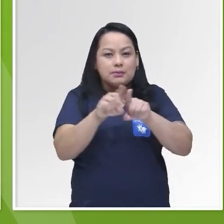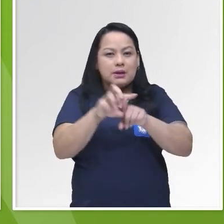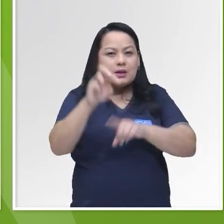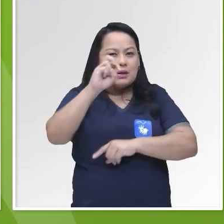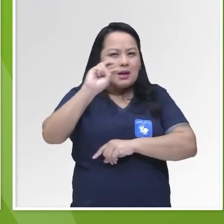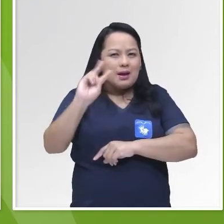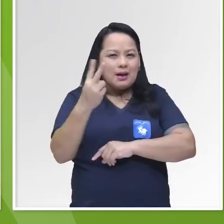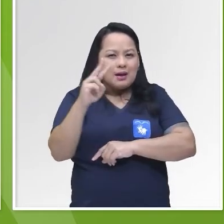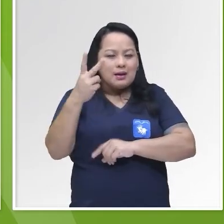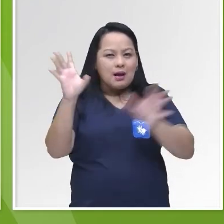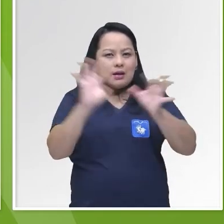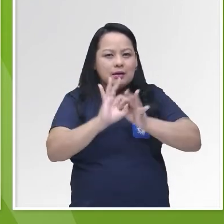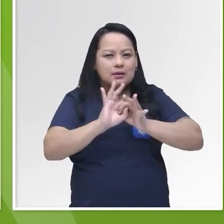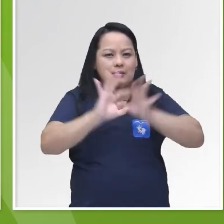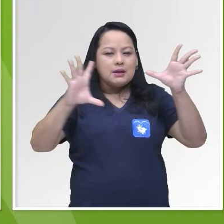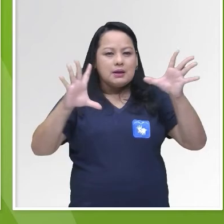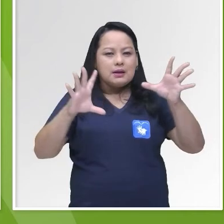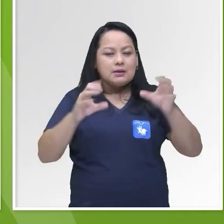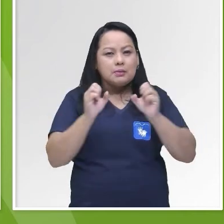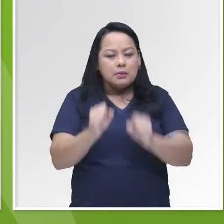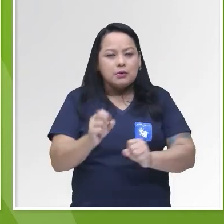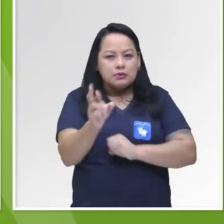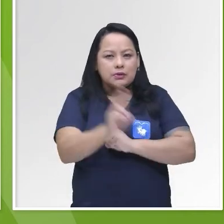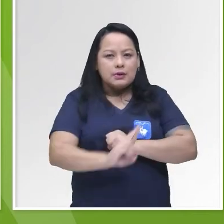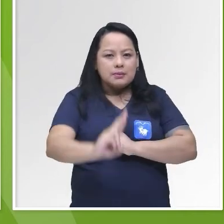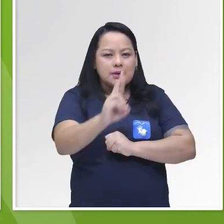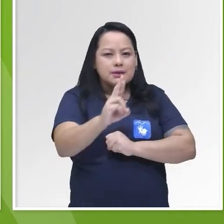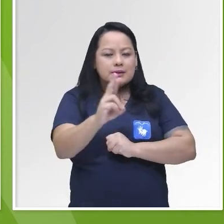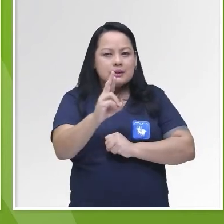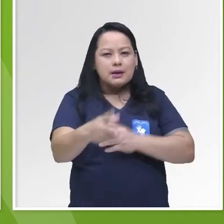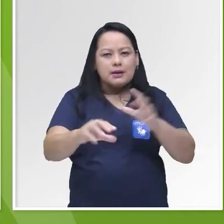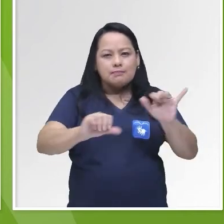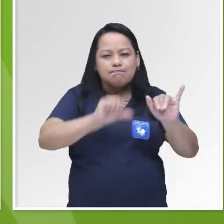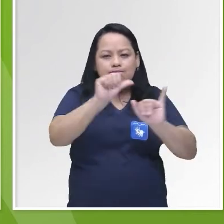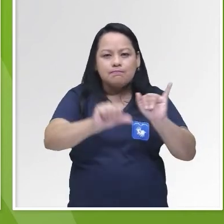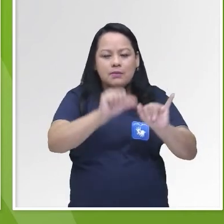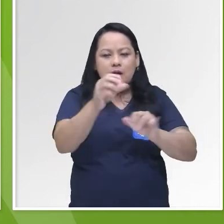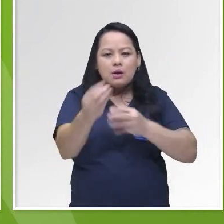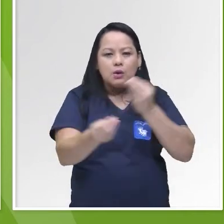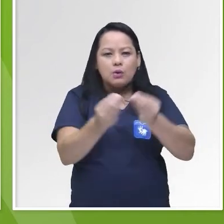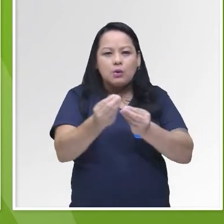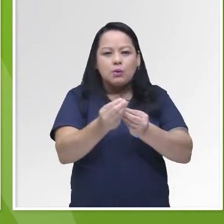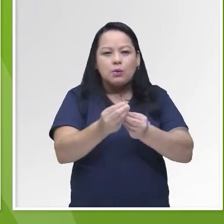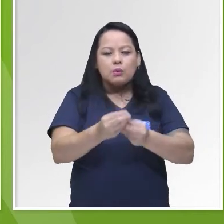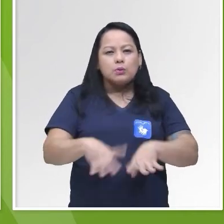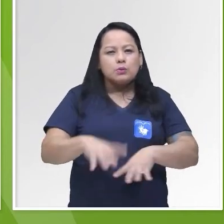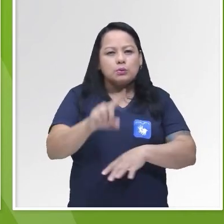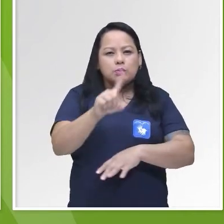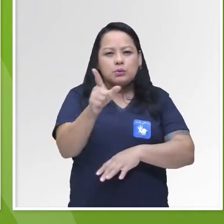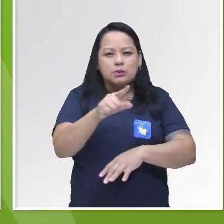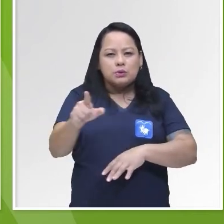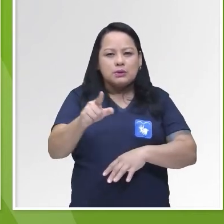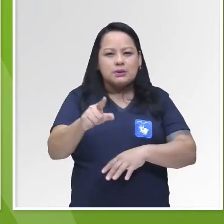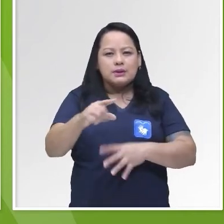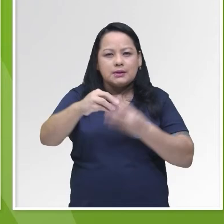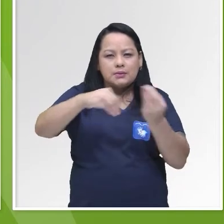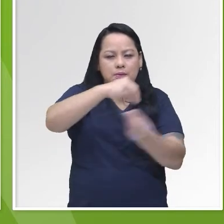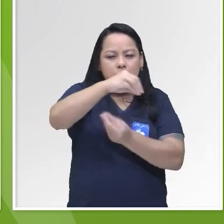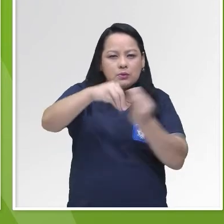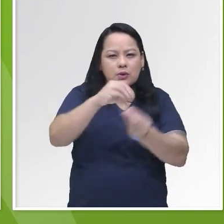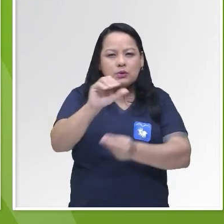ser liberado. Podemos representar esta reação química pelo zinco reagindo com ácido